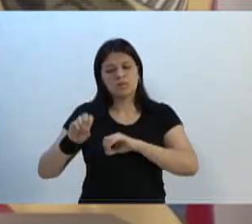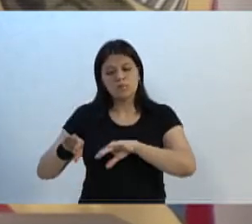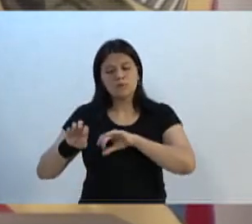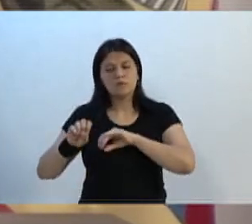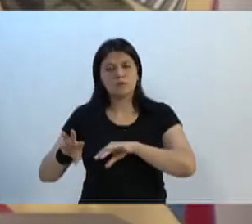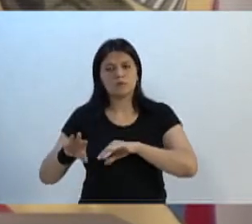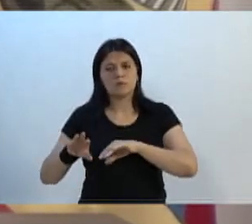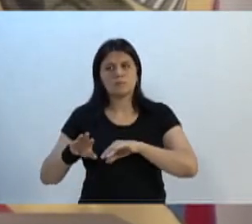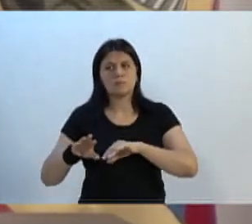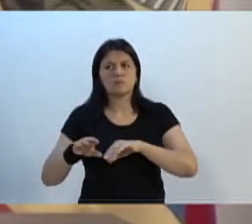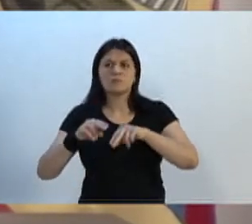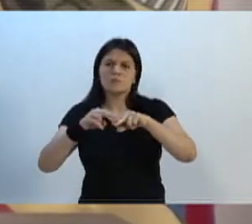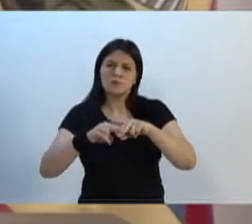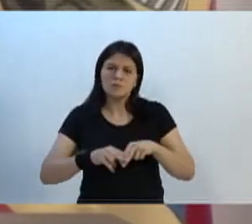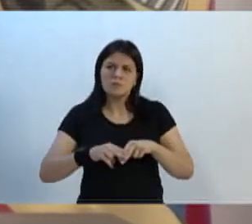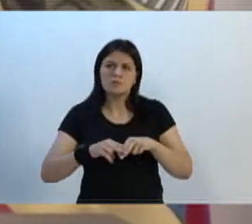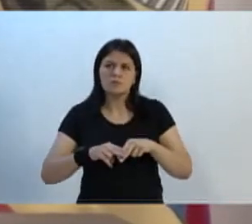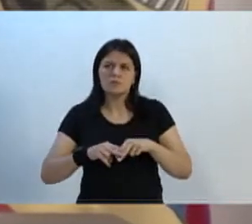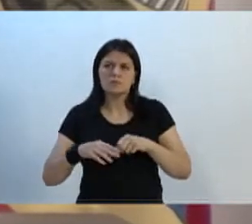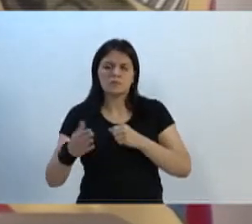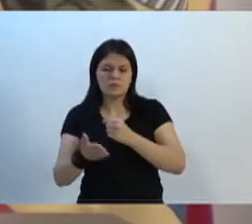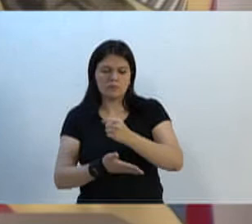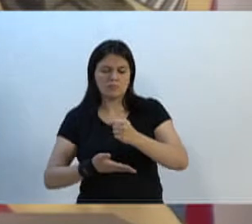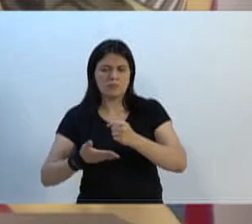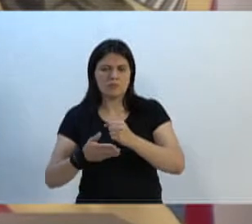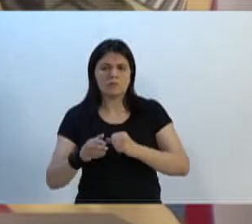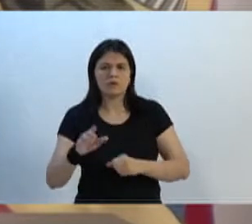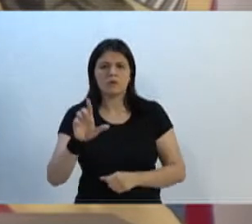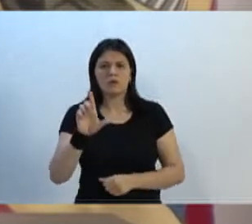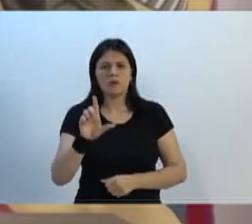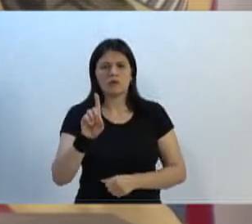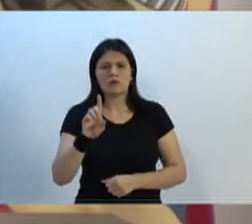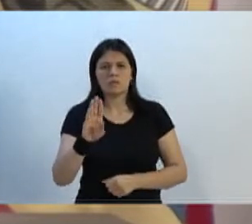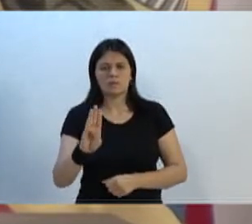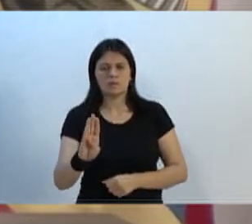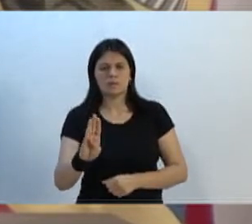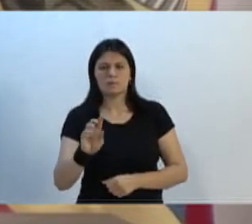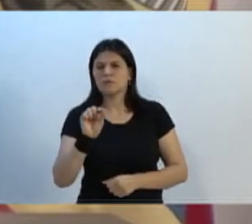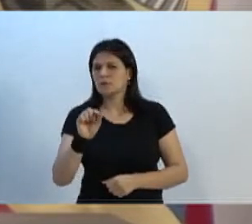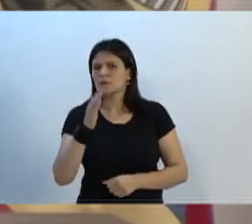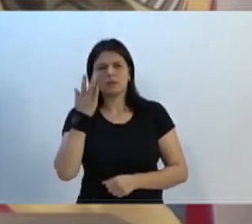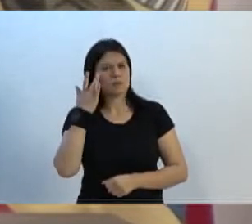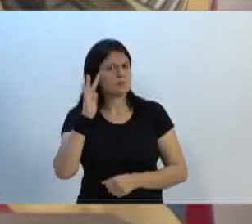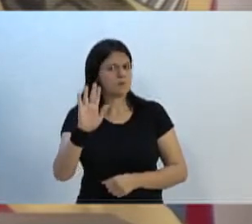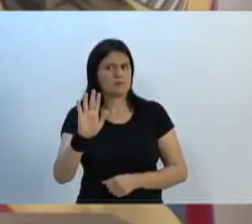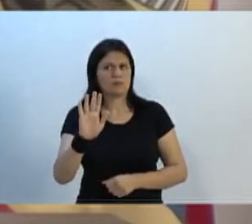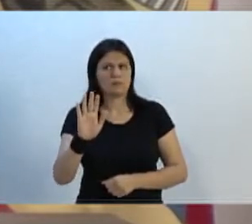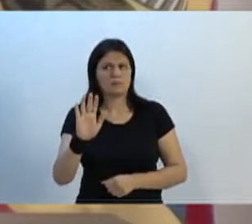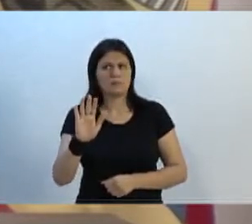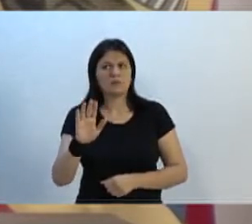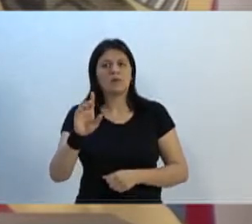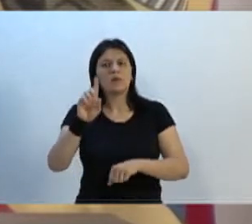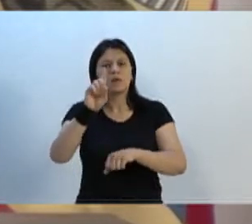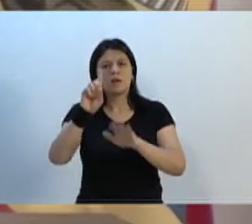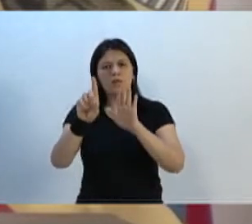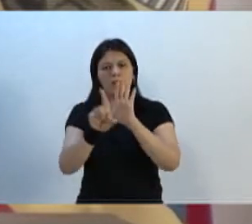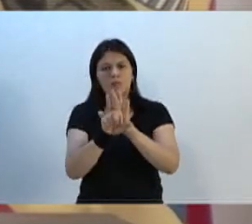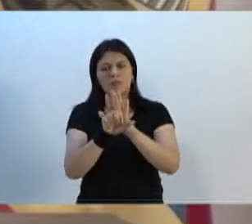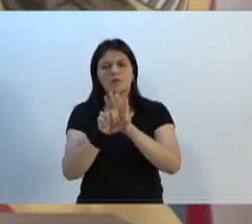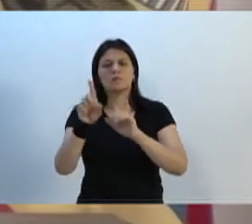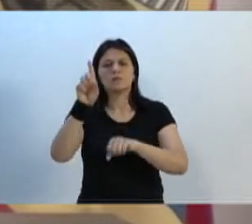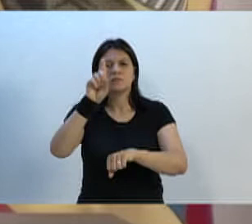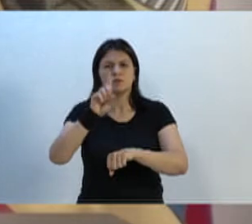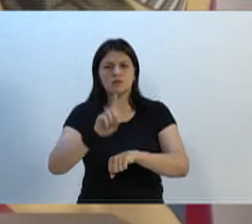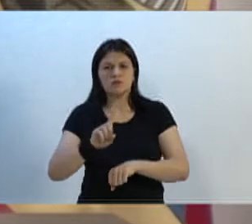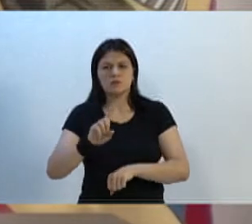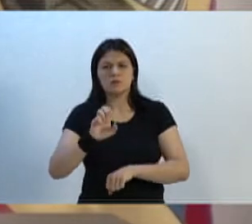e para isso eu vou estar fundamentado na ltb a LDB para quem não sabe os pais é a lei de diretrizes e bases da educação